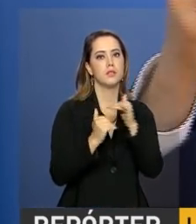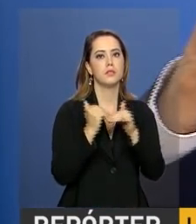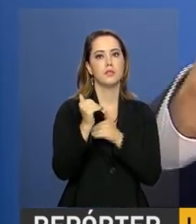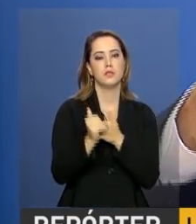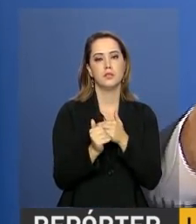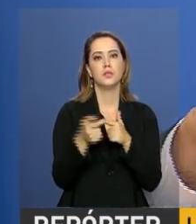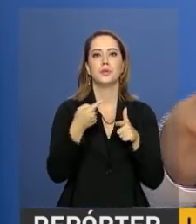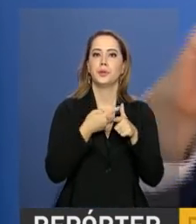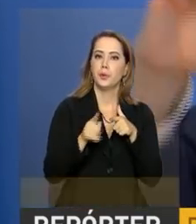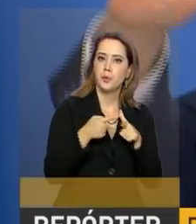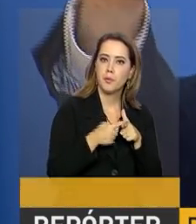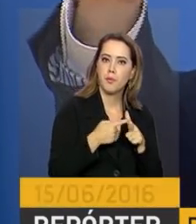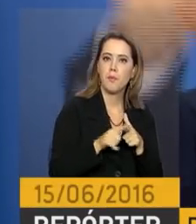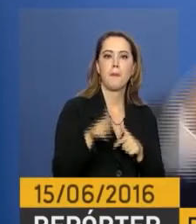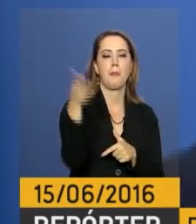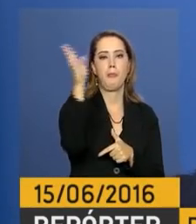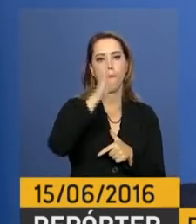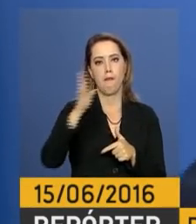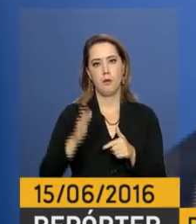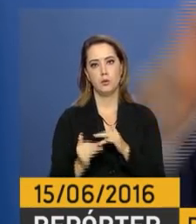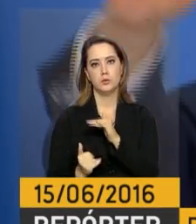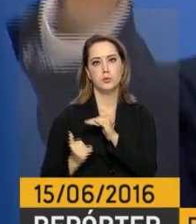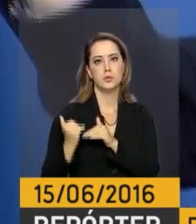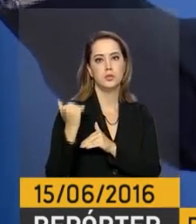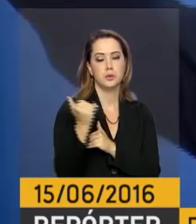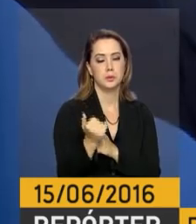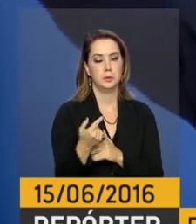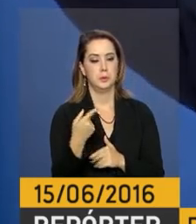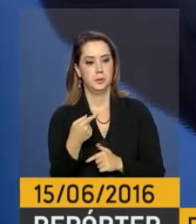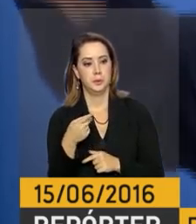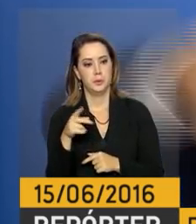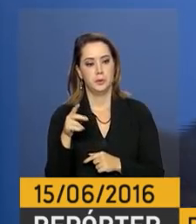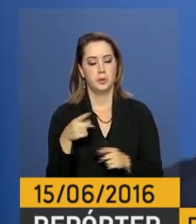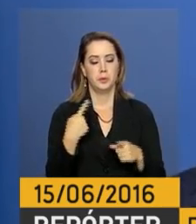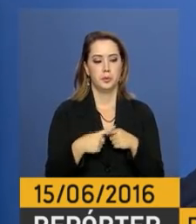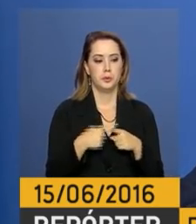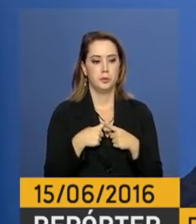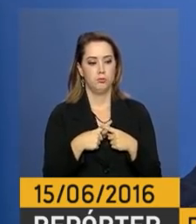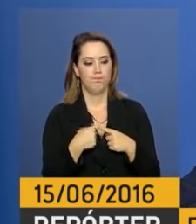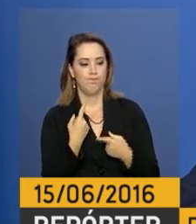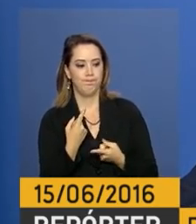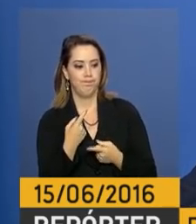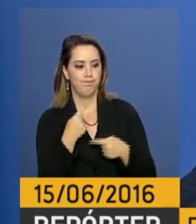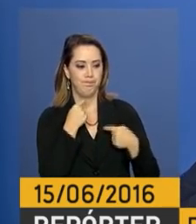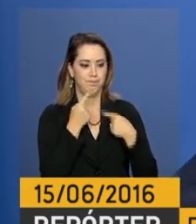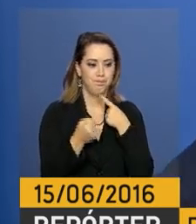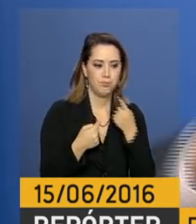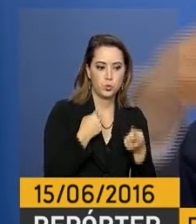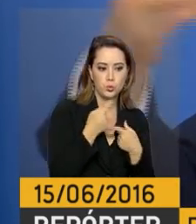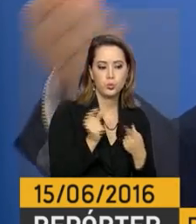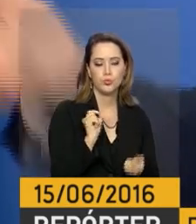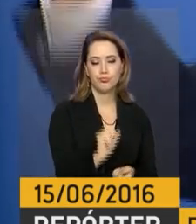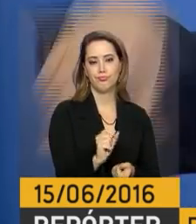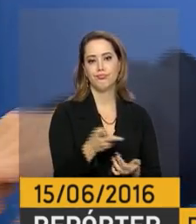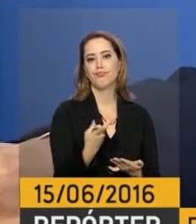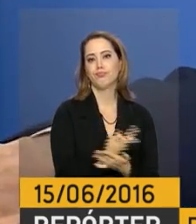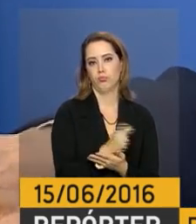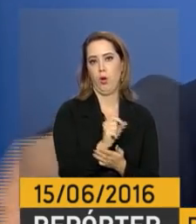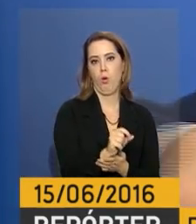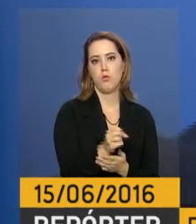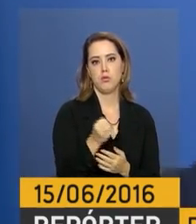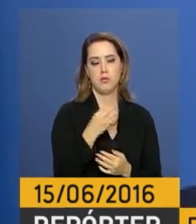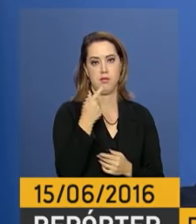país aumenta na medida em que se tenha dúvida sobre a sustentabilidade disto a longo prazo. Isso se